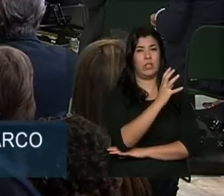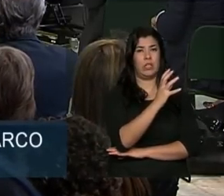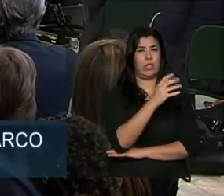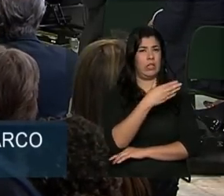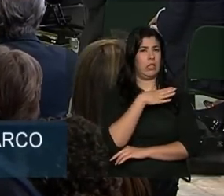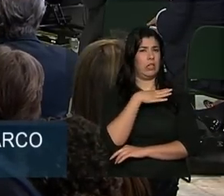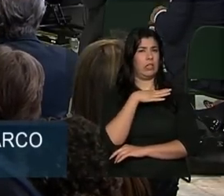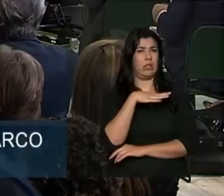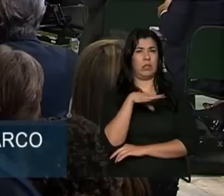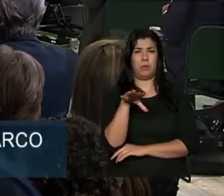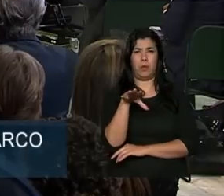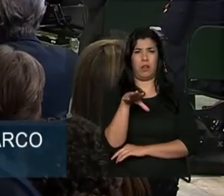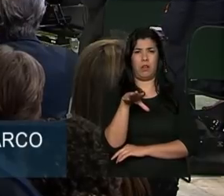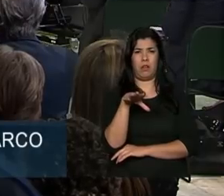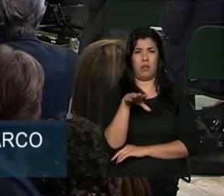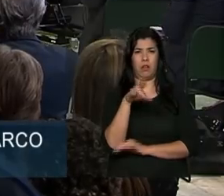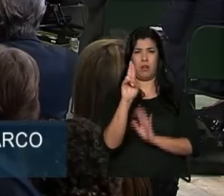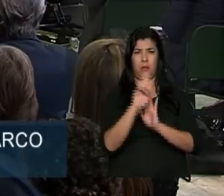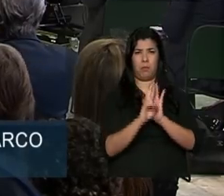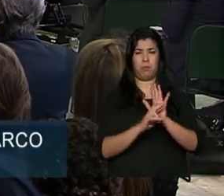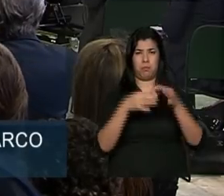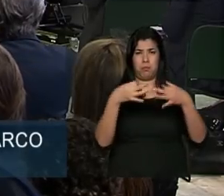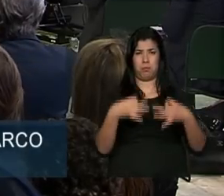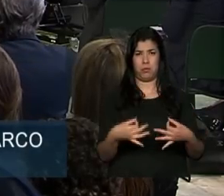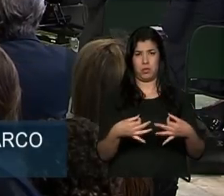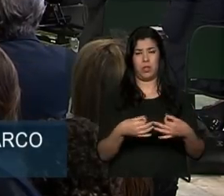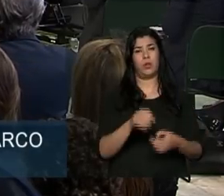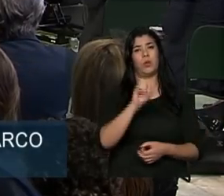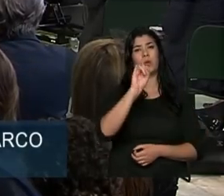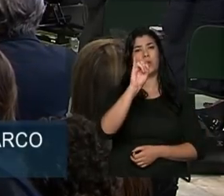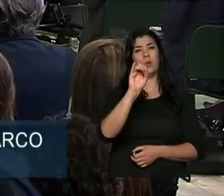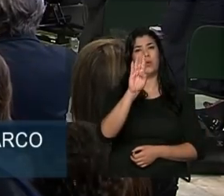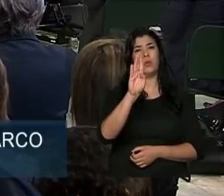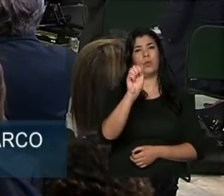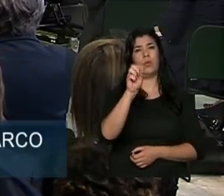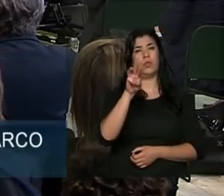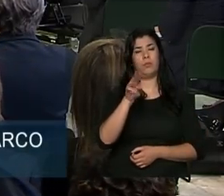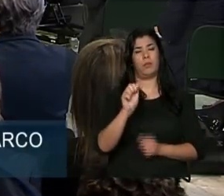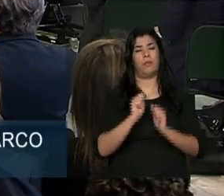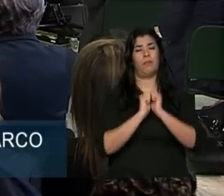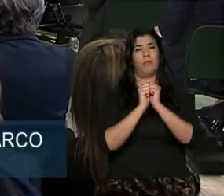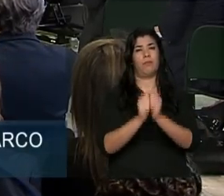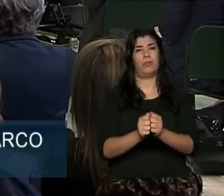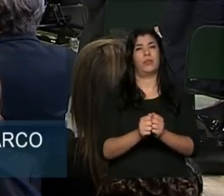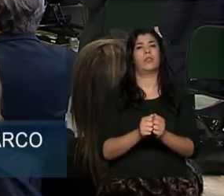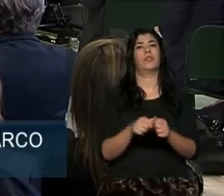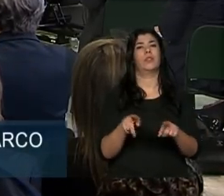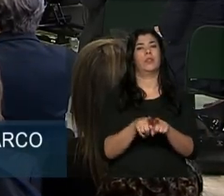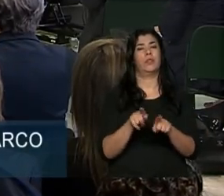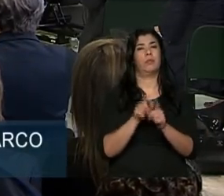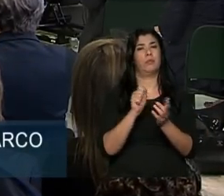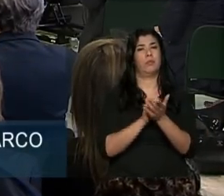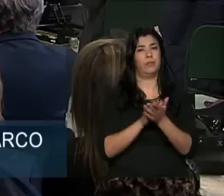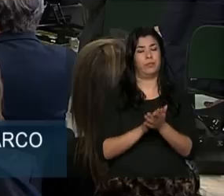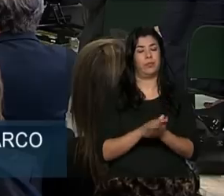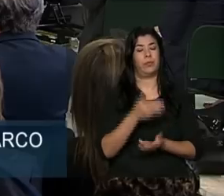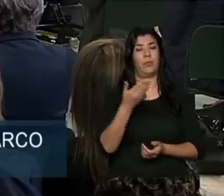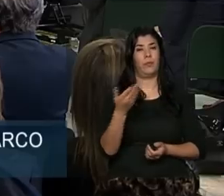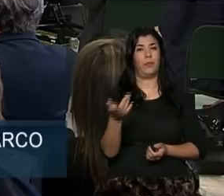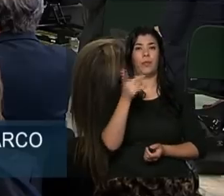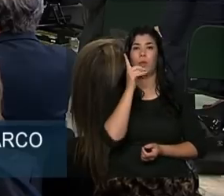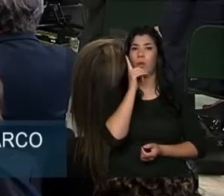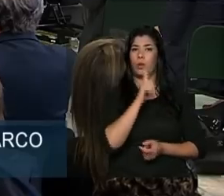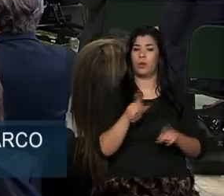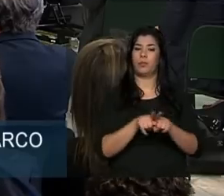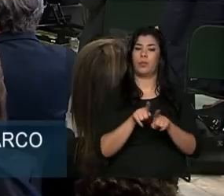do IBAMA vai estar a posto. Tá bom? E acordo setorial resguarda setores com menor capacidade produtiva. Isso é outro ganho.